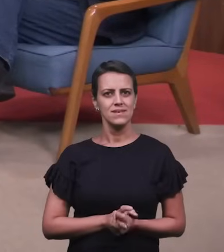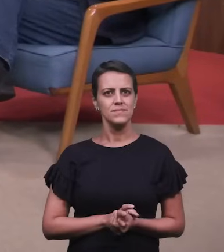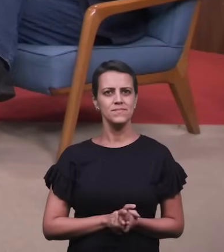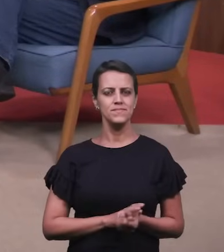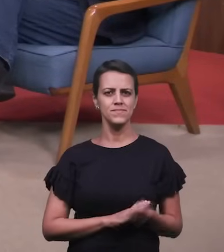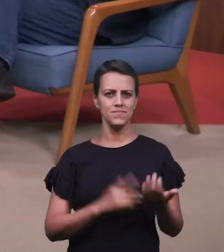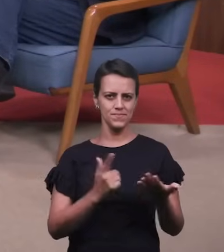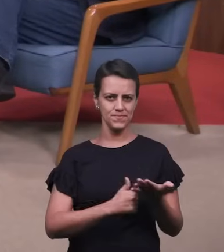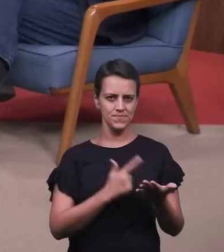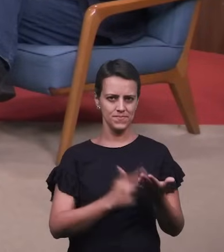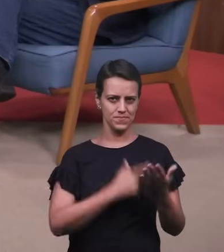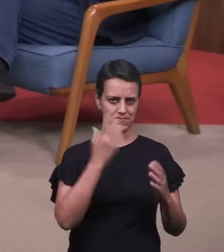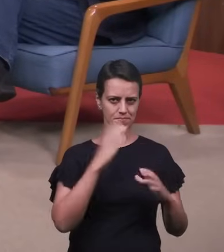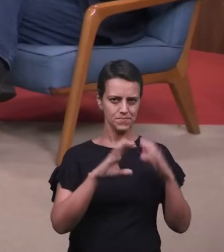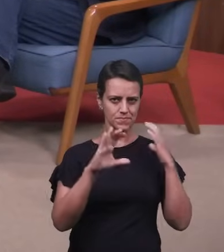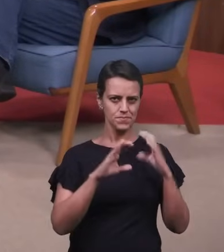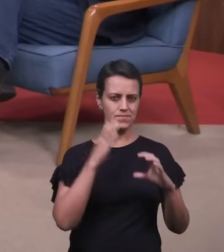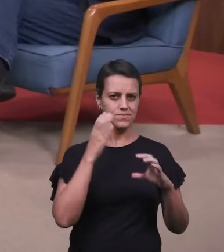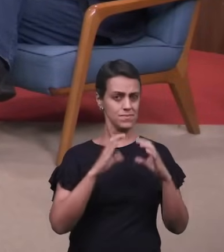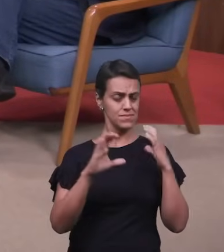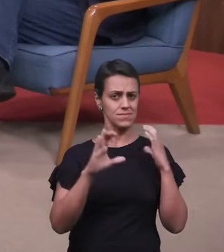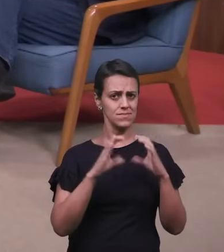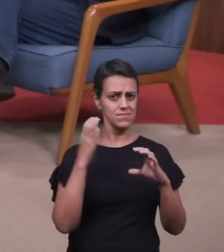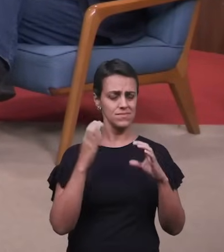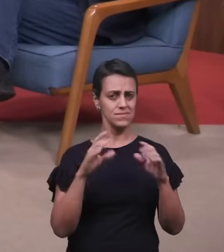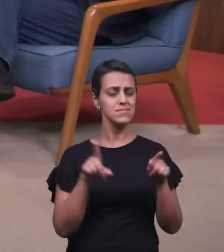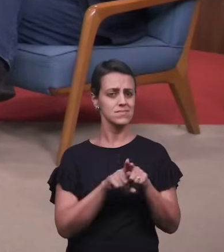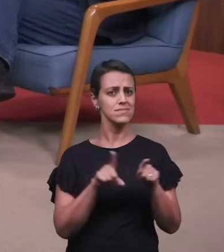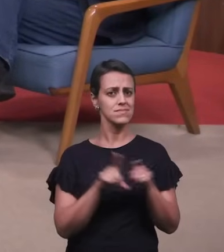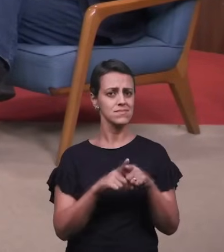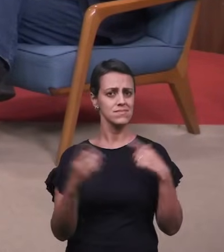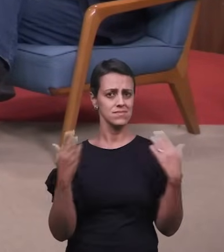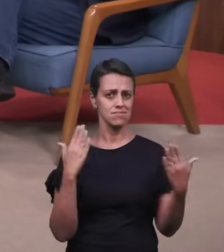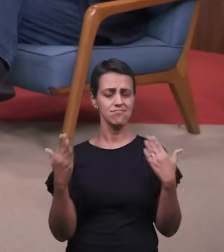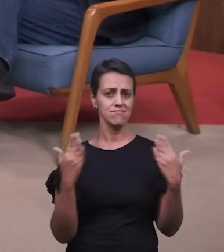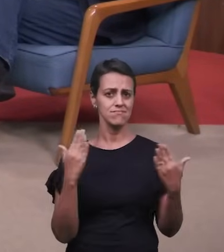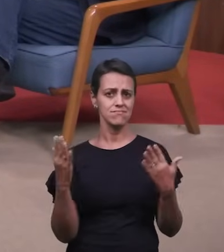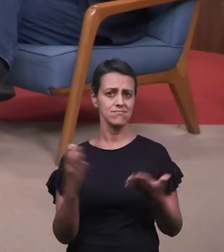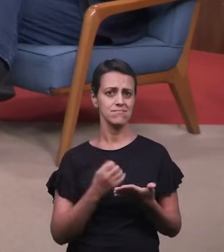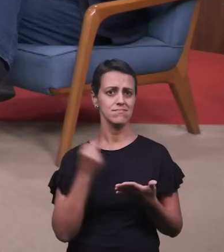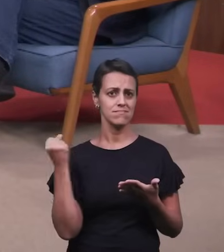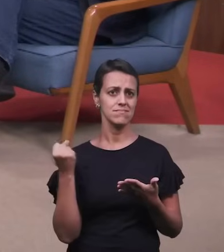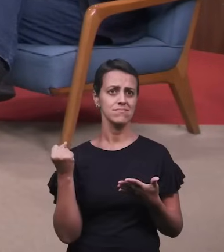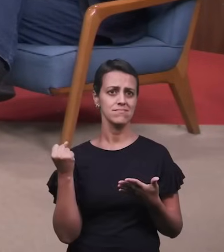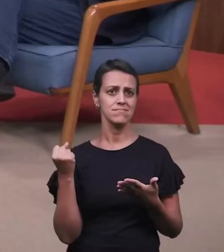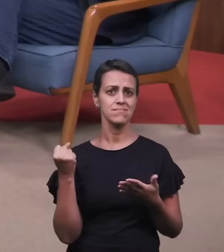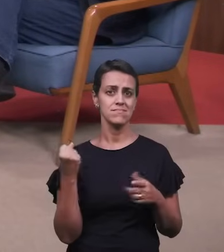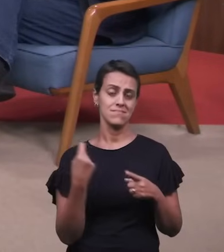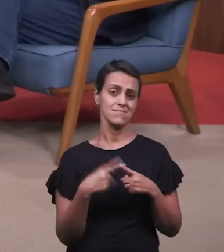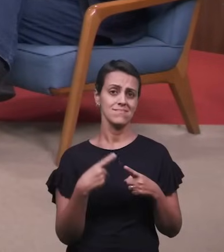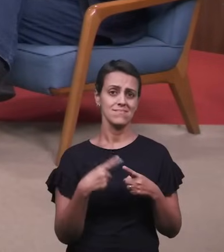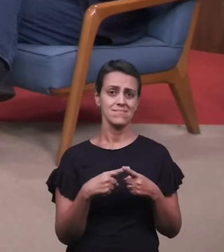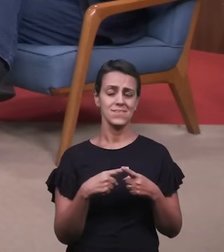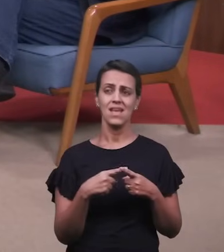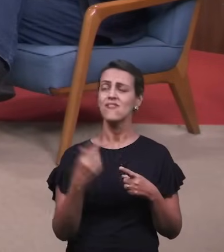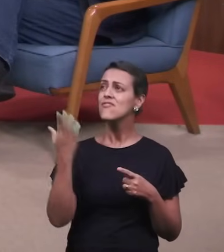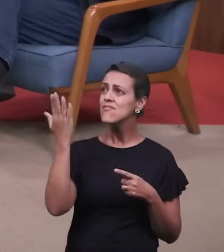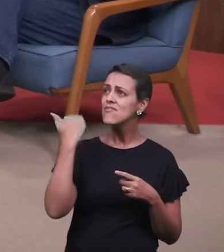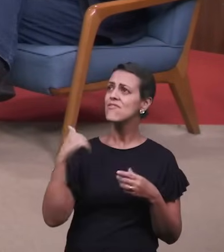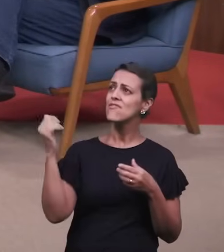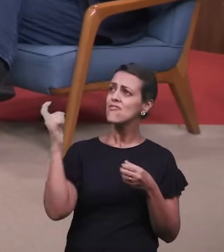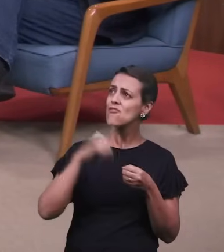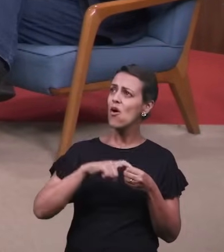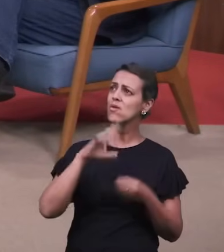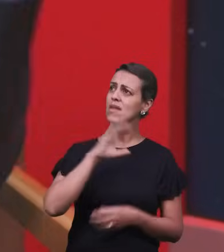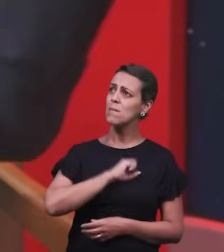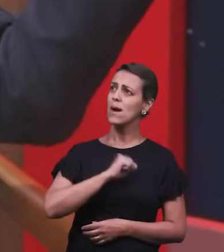Em Cantares tem esse clamor, o anseio pelo arrebatamento, que a noiva diz: volta, amado